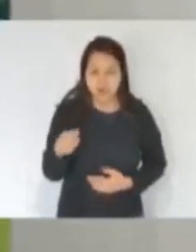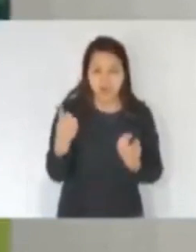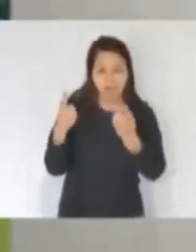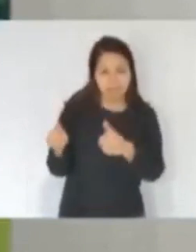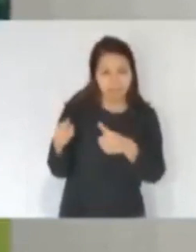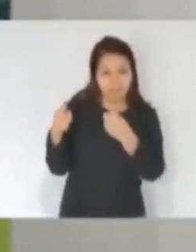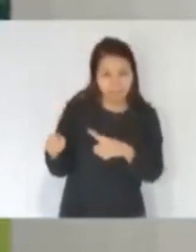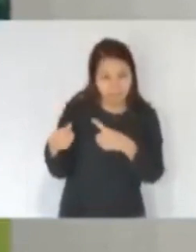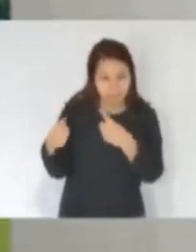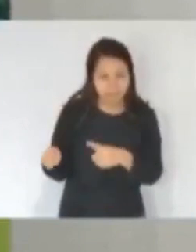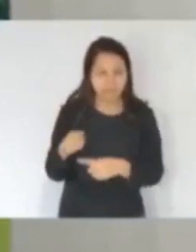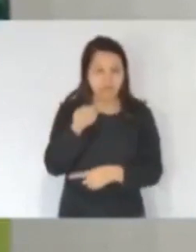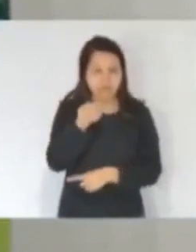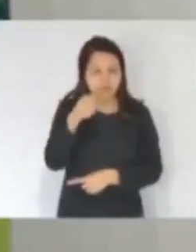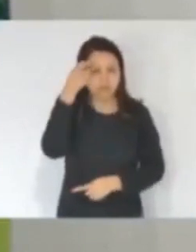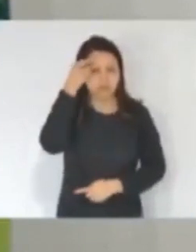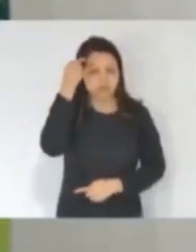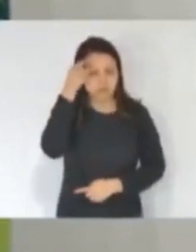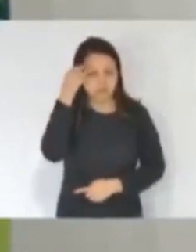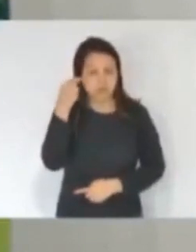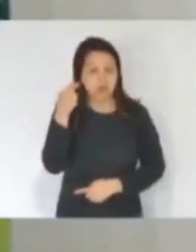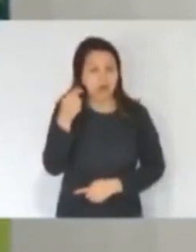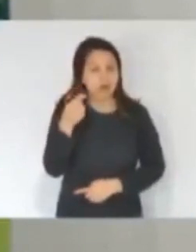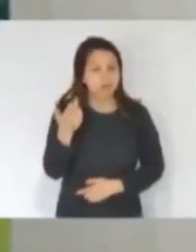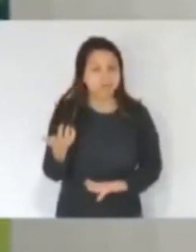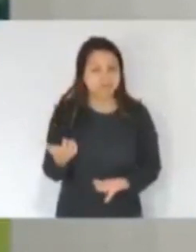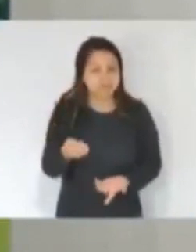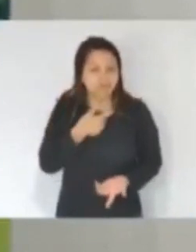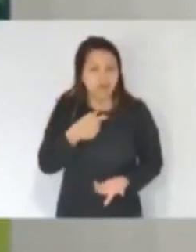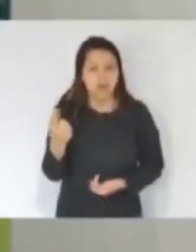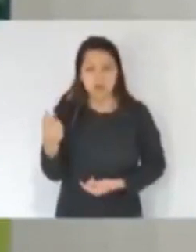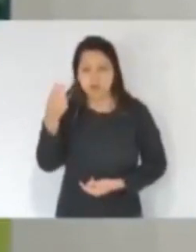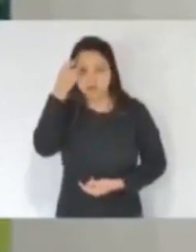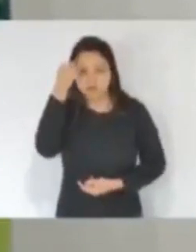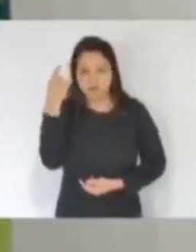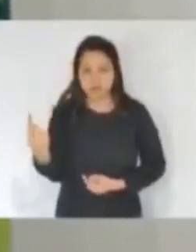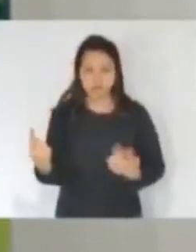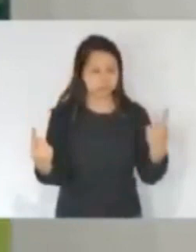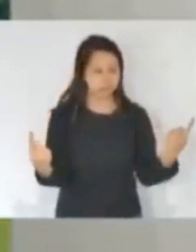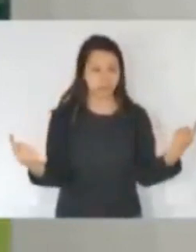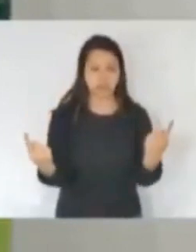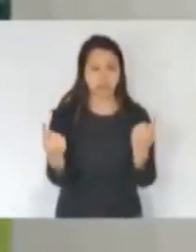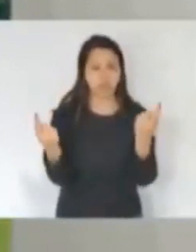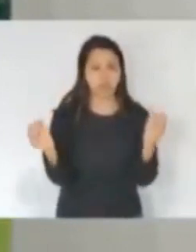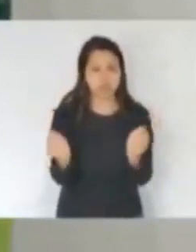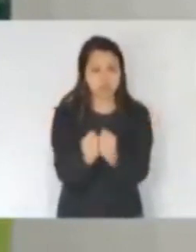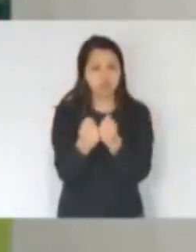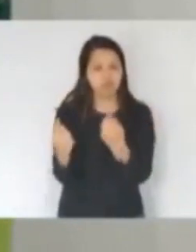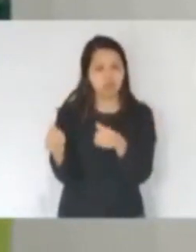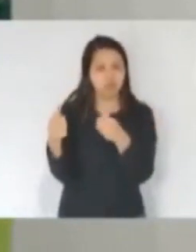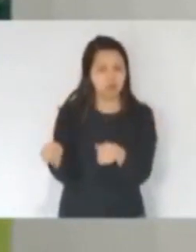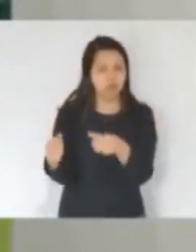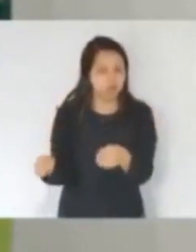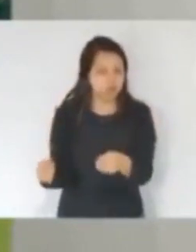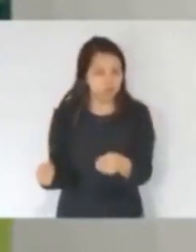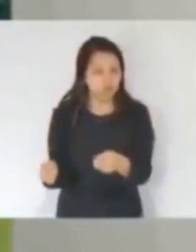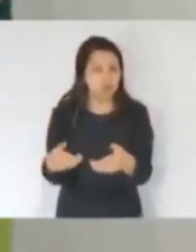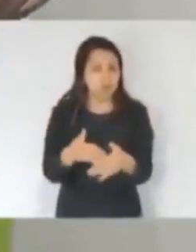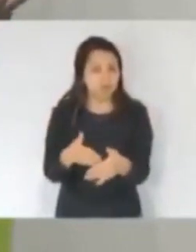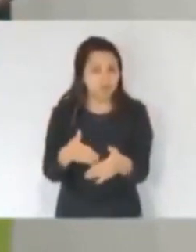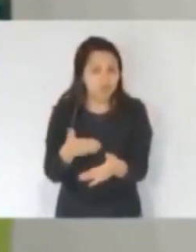engraçado que as duas universidades federais se uniram nesse propósito, impedindo os alunos que querem estudar de estudar, e o próprio